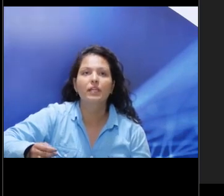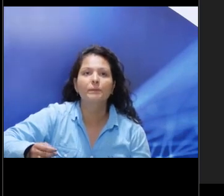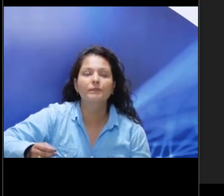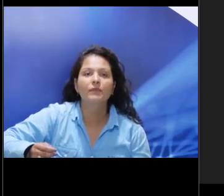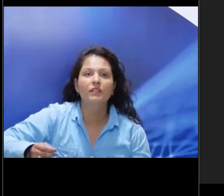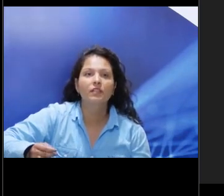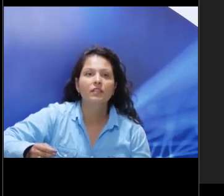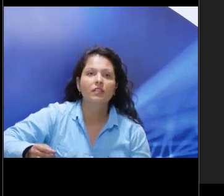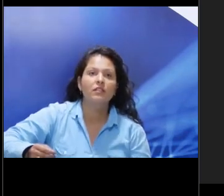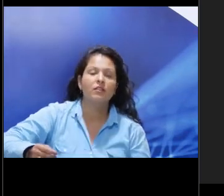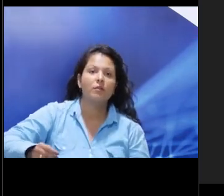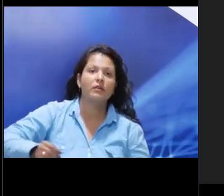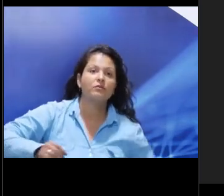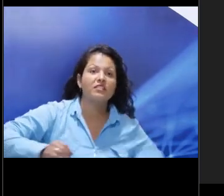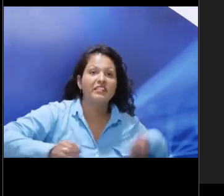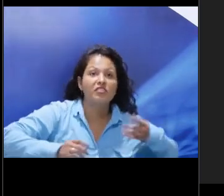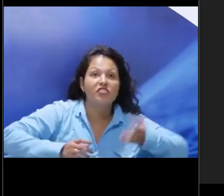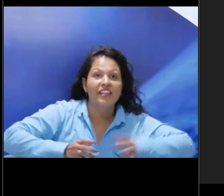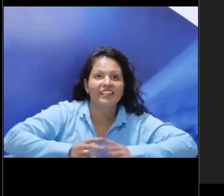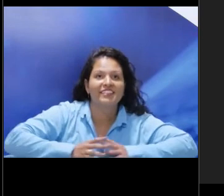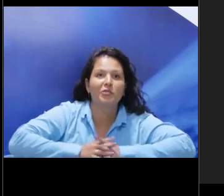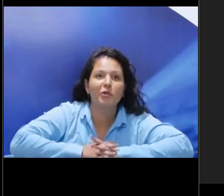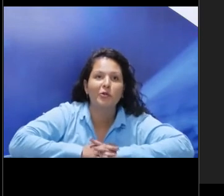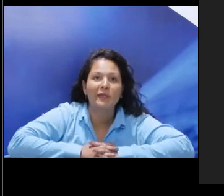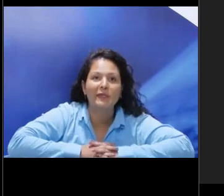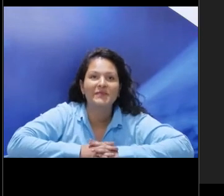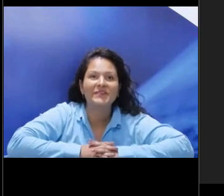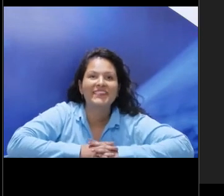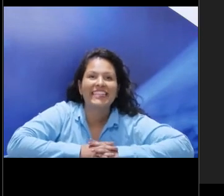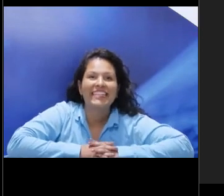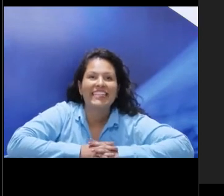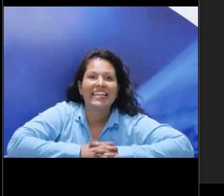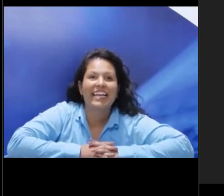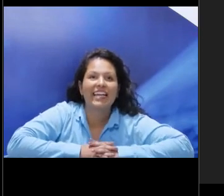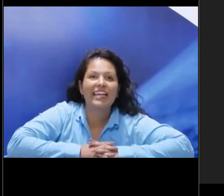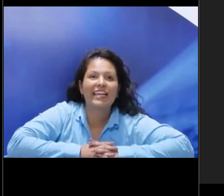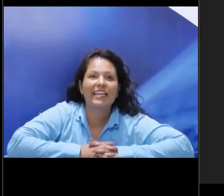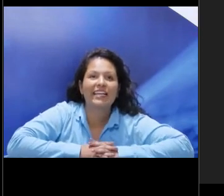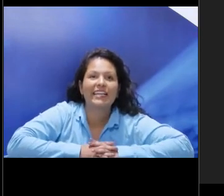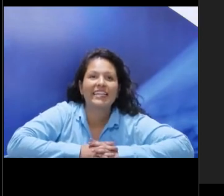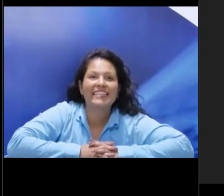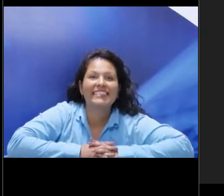Só ver aqui. Uma pergunta estrangeira, da Colômbia.